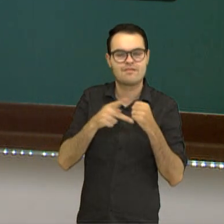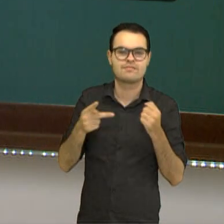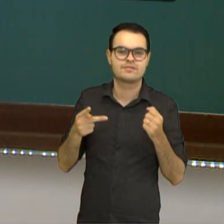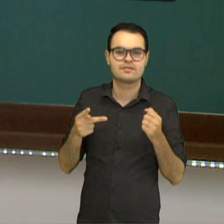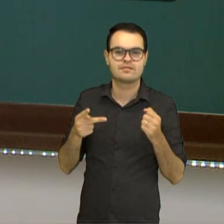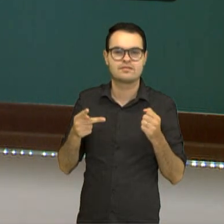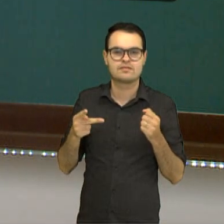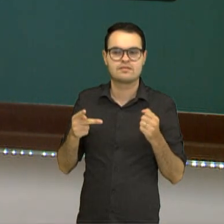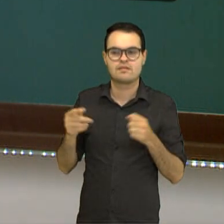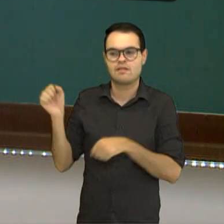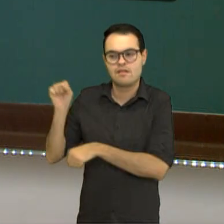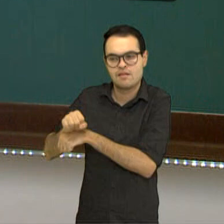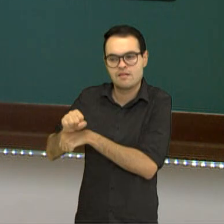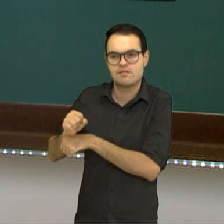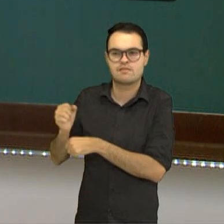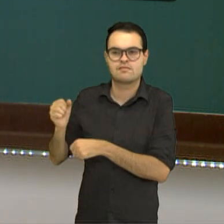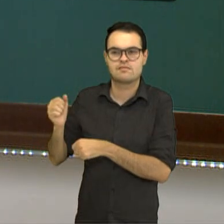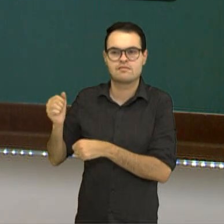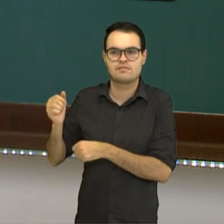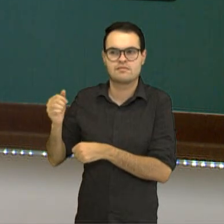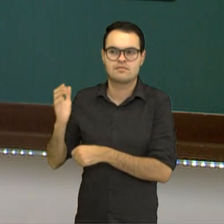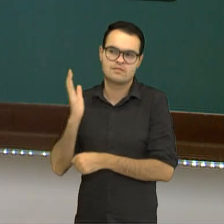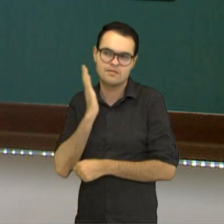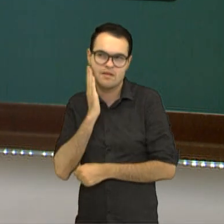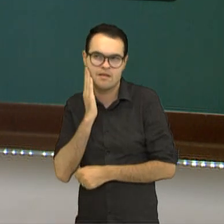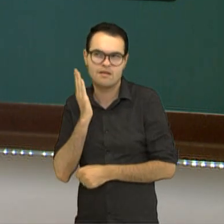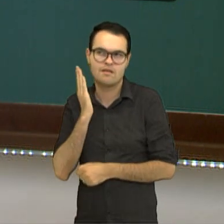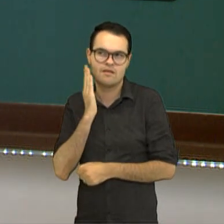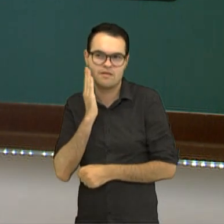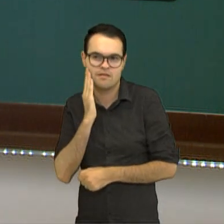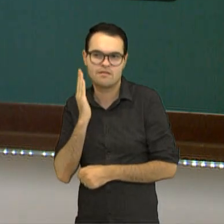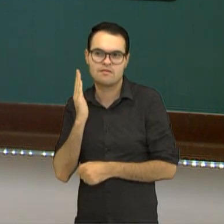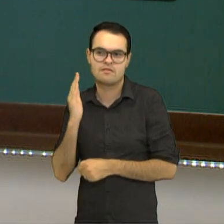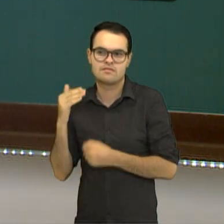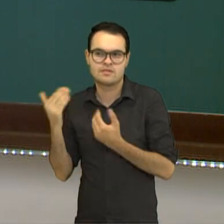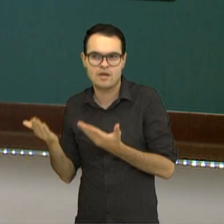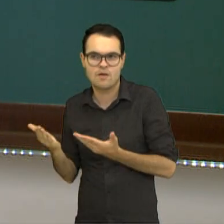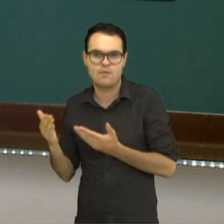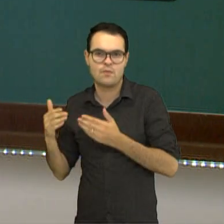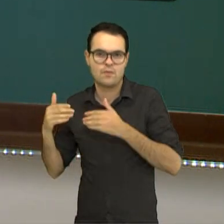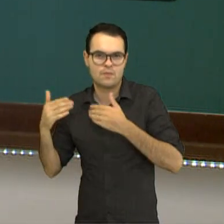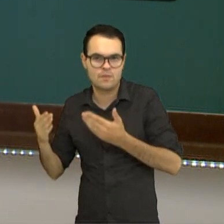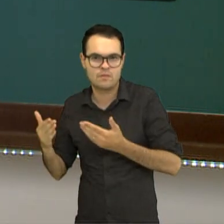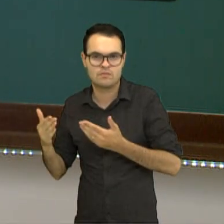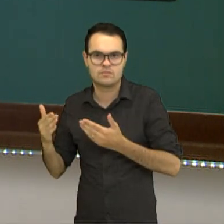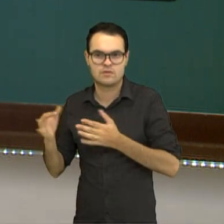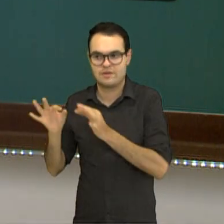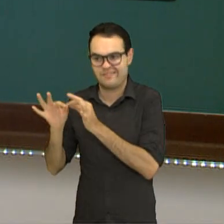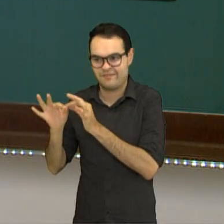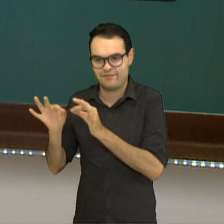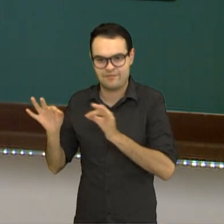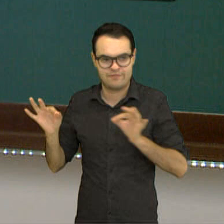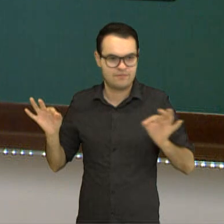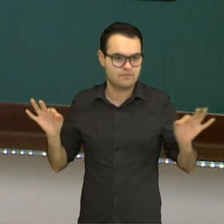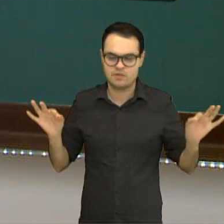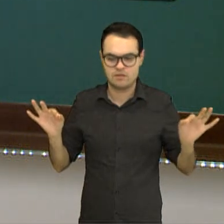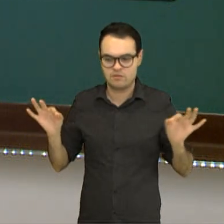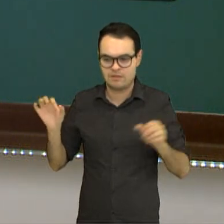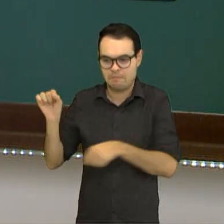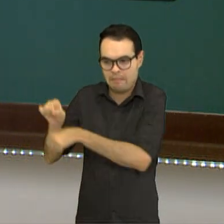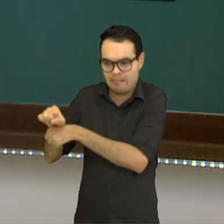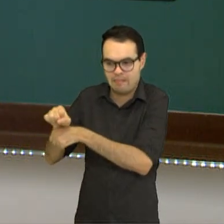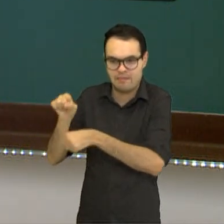vão interromper, né? Com que vamos dizer assim, que eles não deixam que as frases fluam, tá?